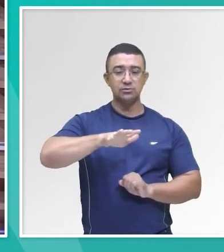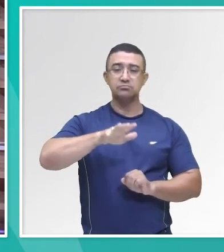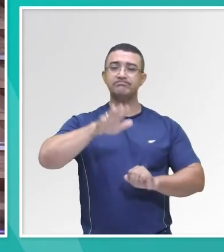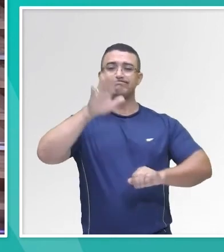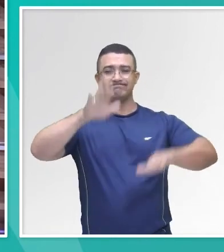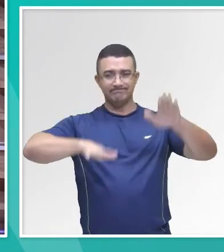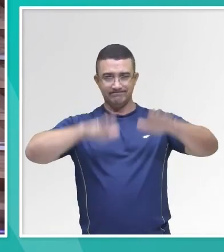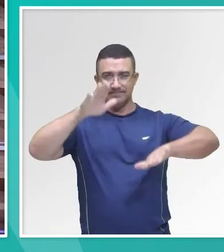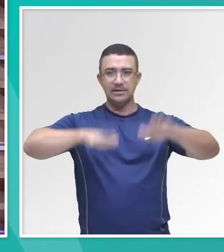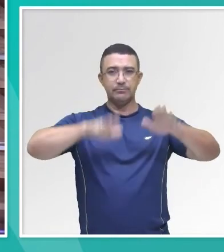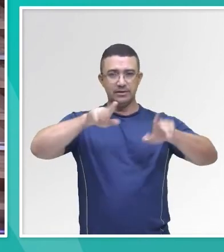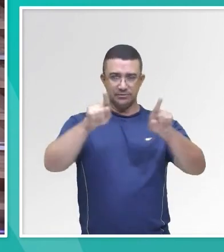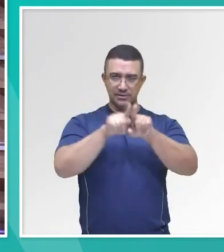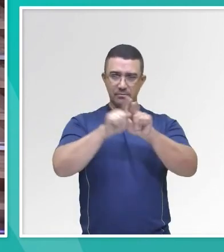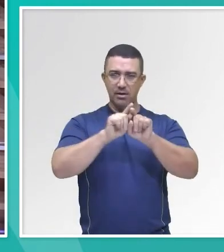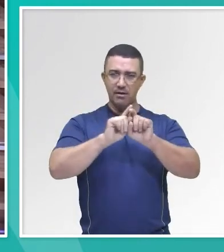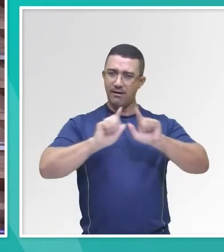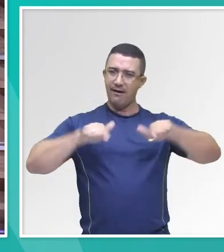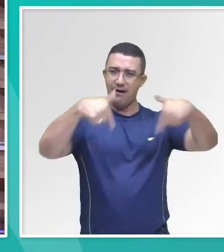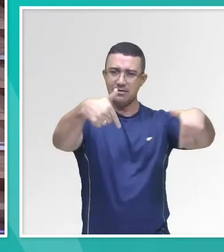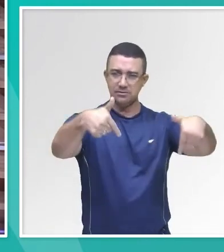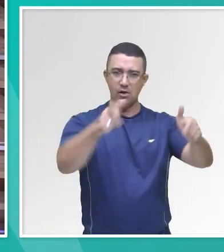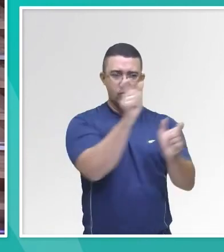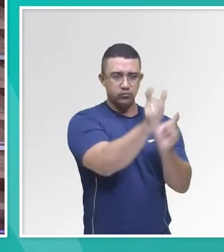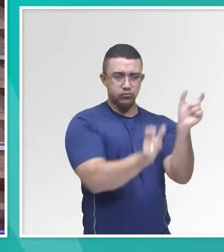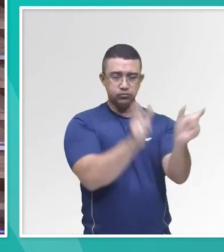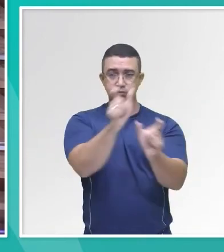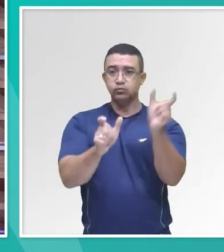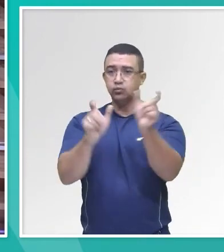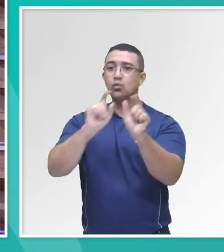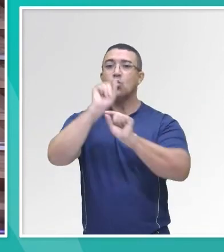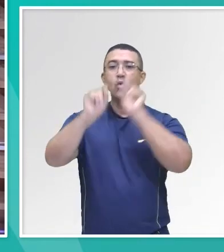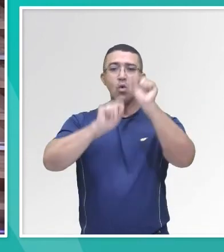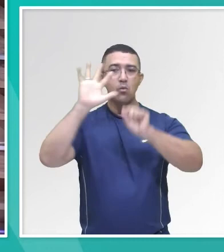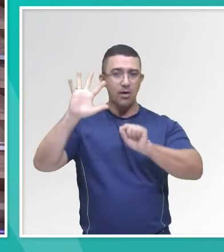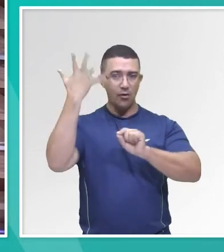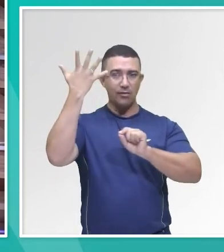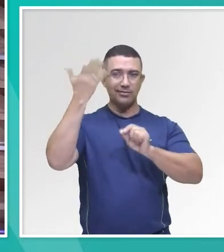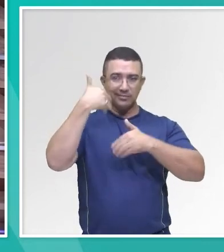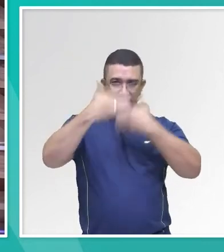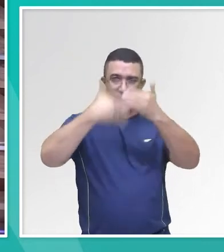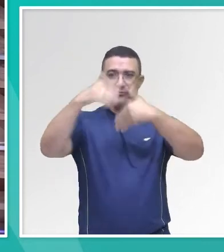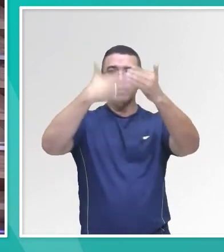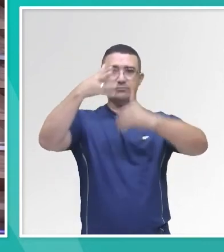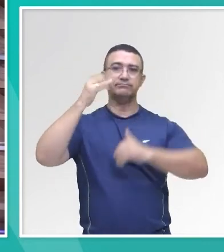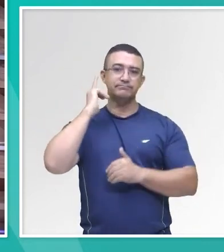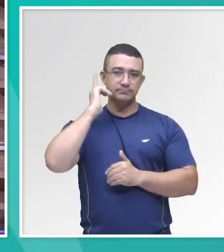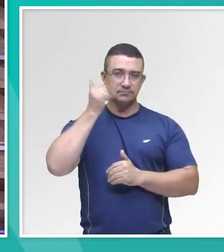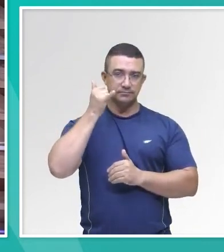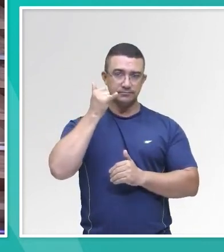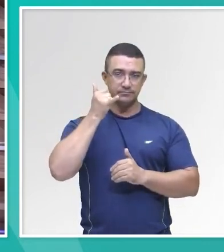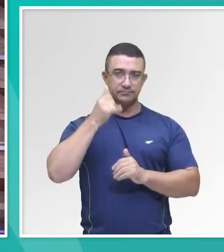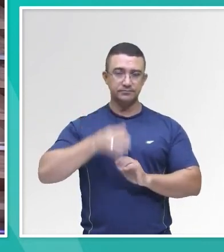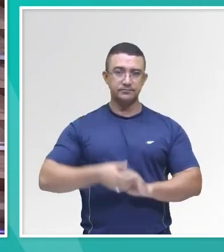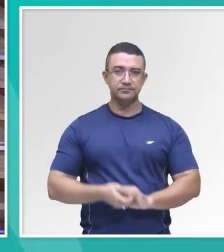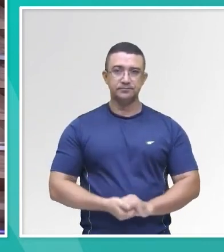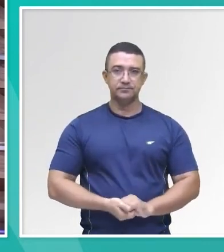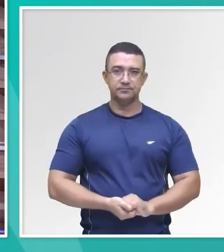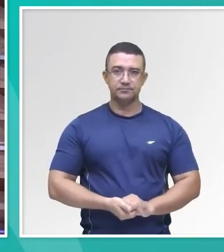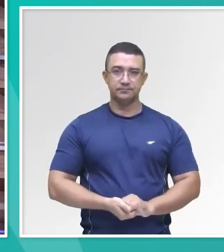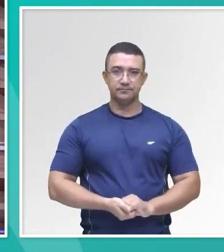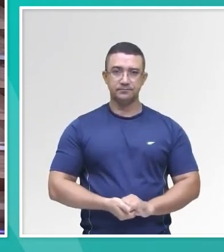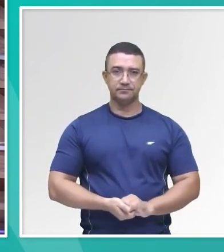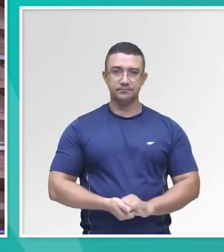da ação dos personagens, da ação de como ocorre o desenrolar dessa narrativa. Ok? Muito bem. Olha só, observe